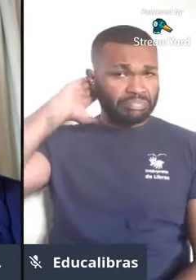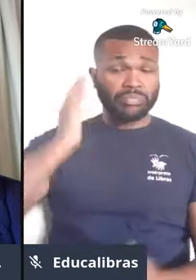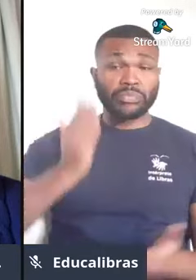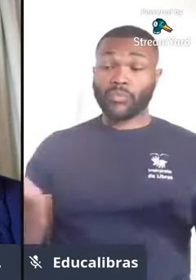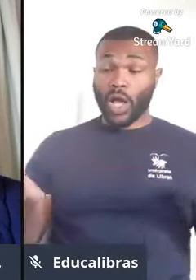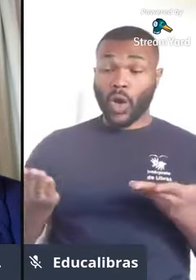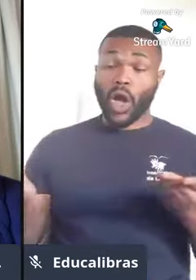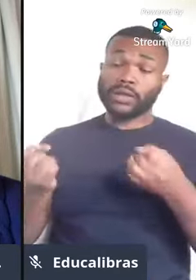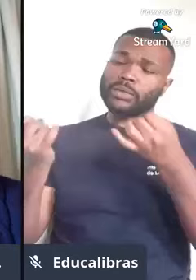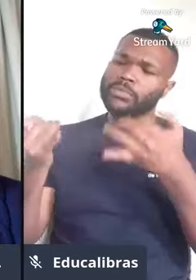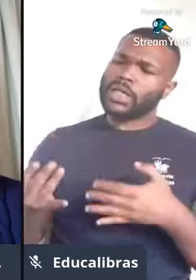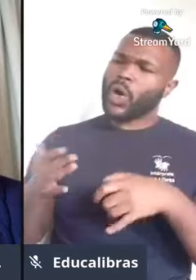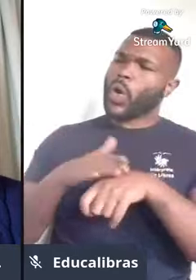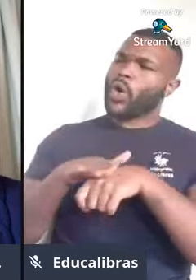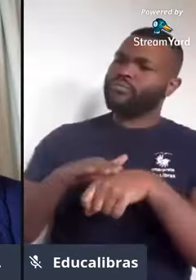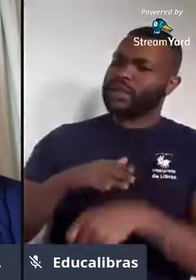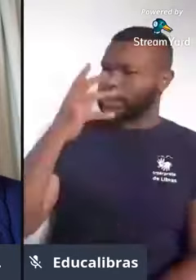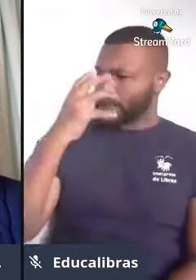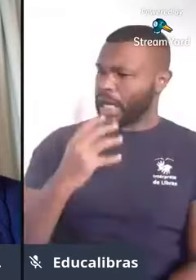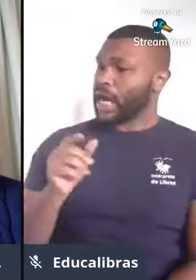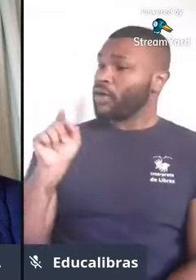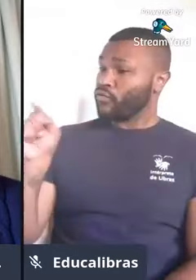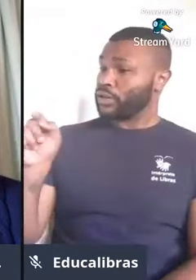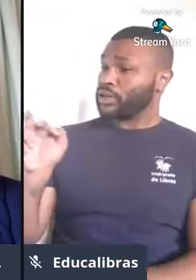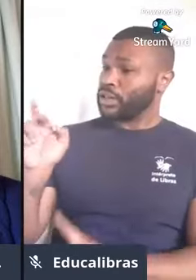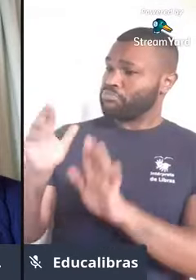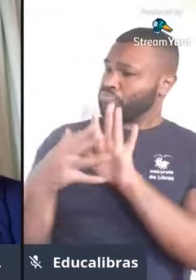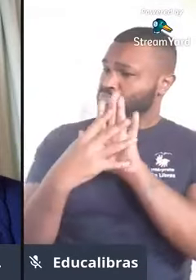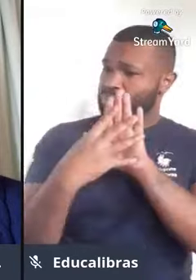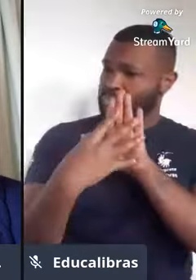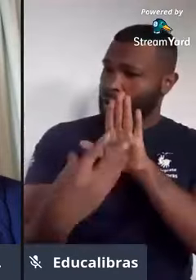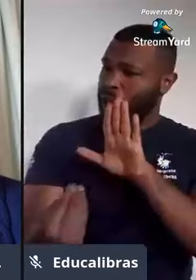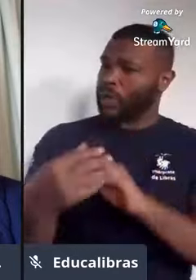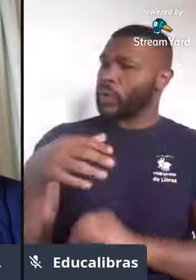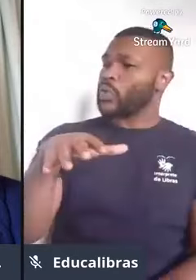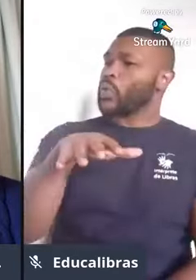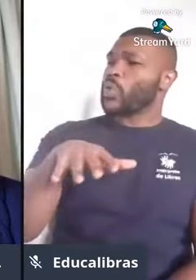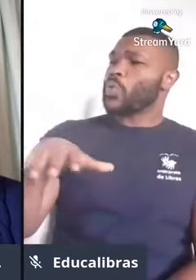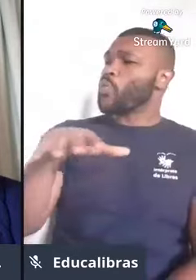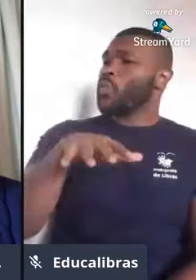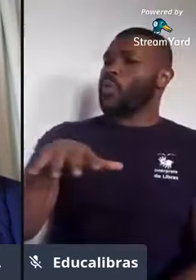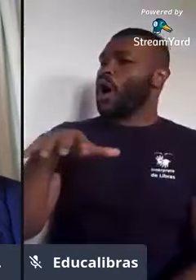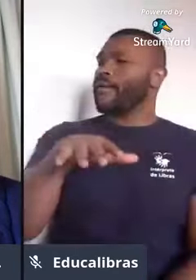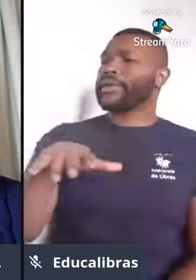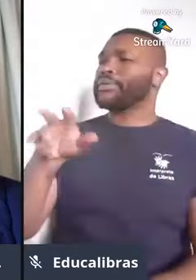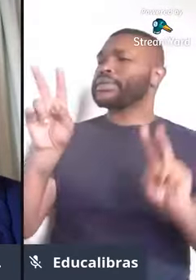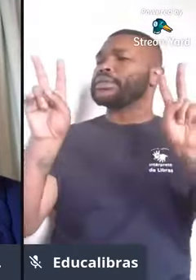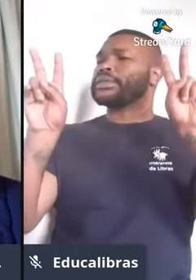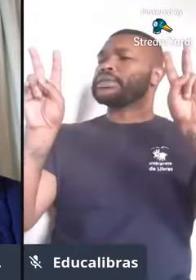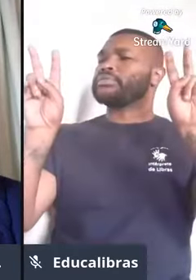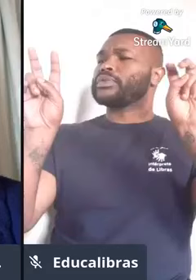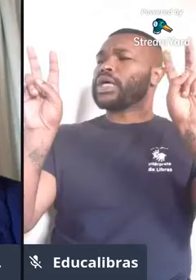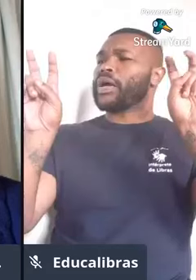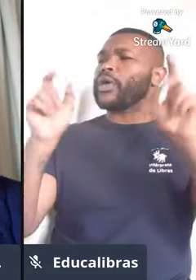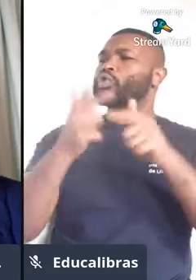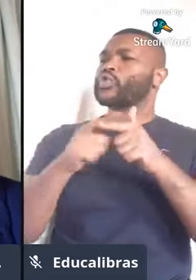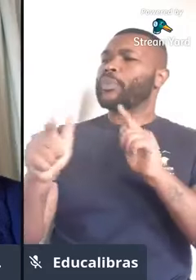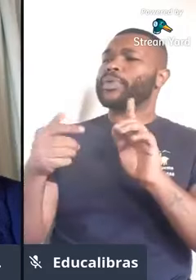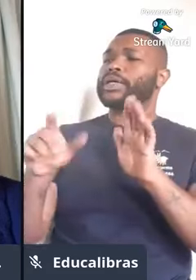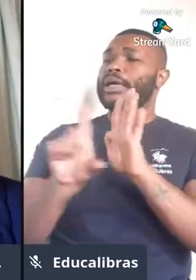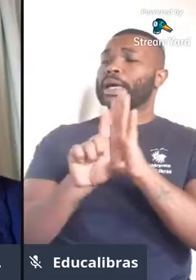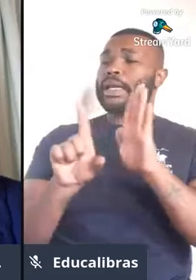dizer, você é uma grande referência na área, nas questões relativas à lei de cotas,